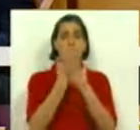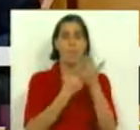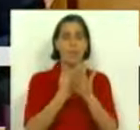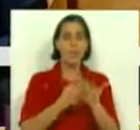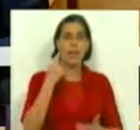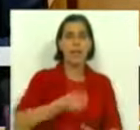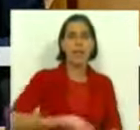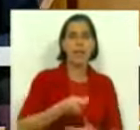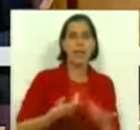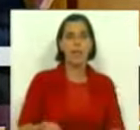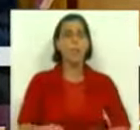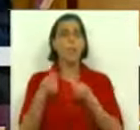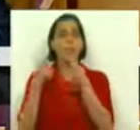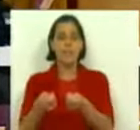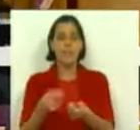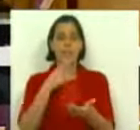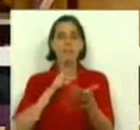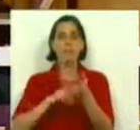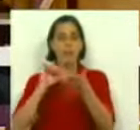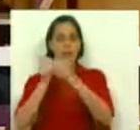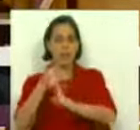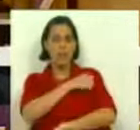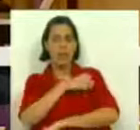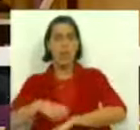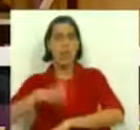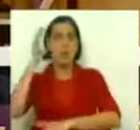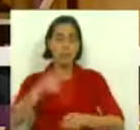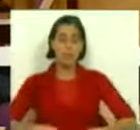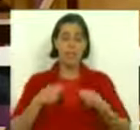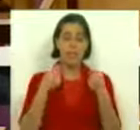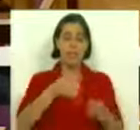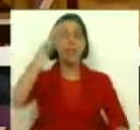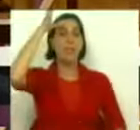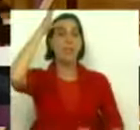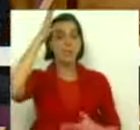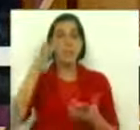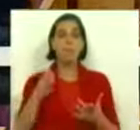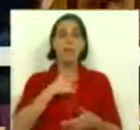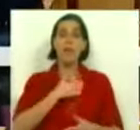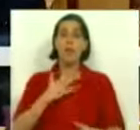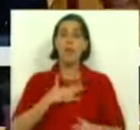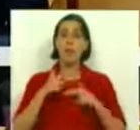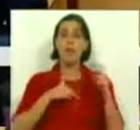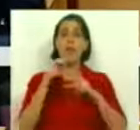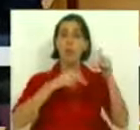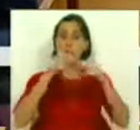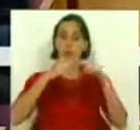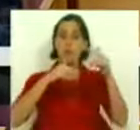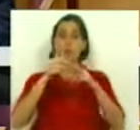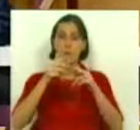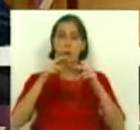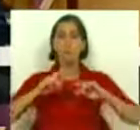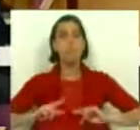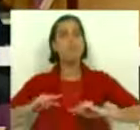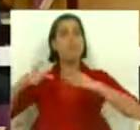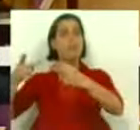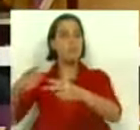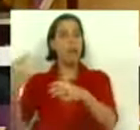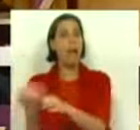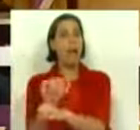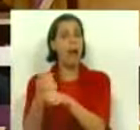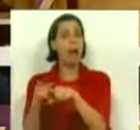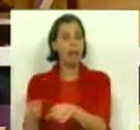mercado de arrendamento, incentivo à reabilitação urbana, um incentivo inteligente para que as empresas de construção transfiram a